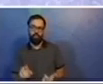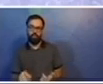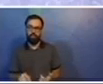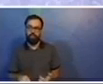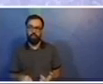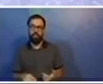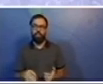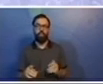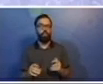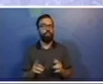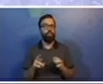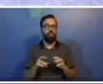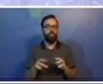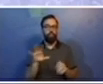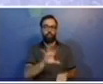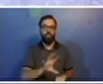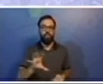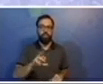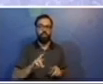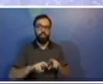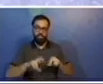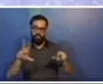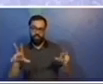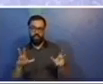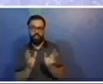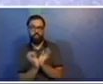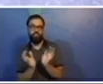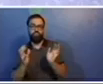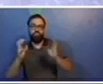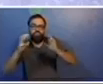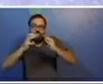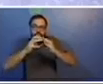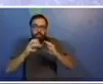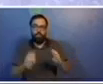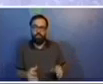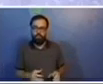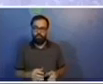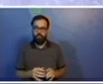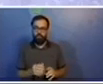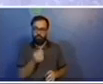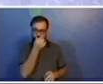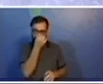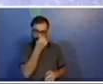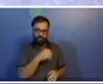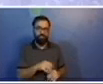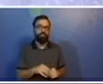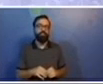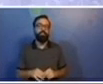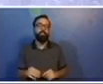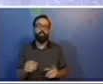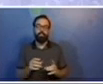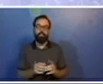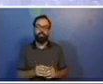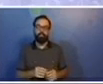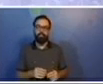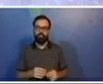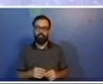aqui de baixo. É uma região onde as peças florais se encaixam, ou seja, as pétalas e as